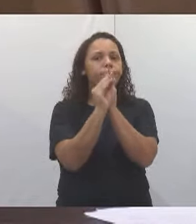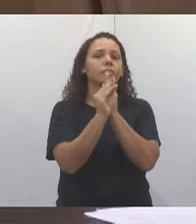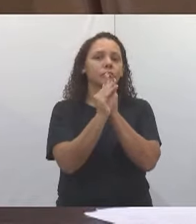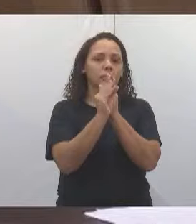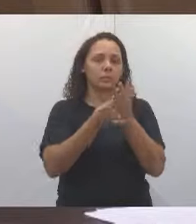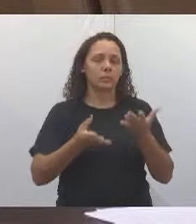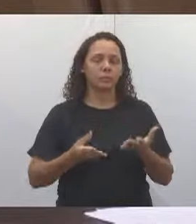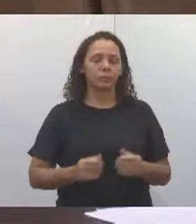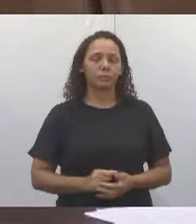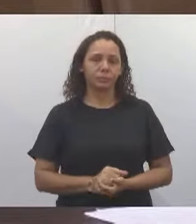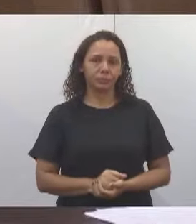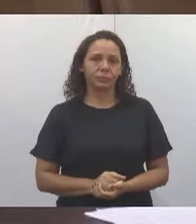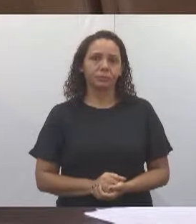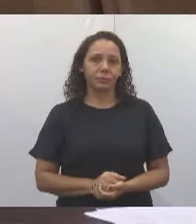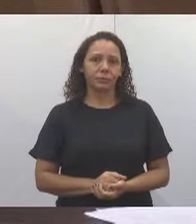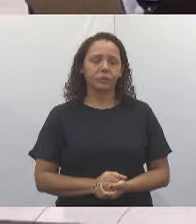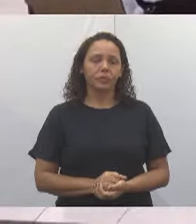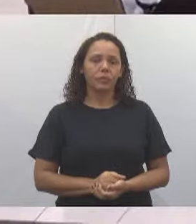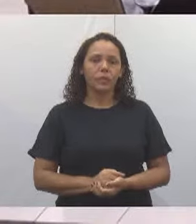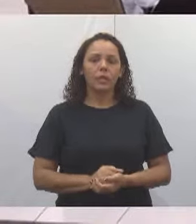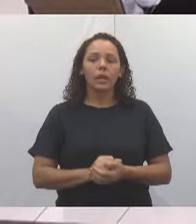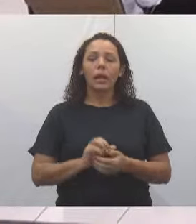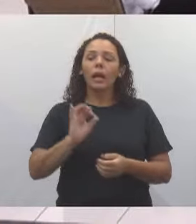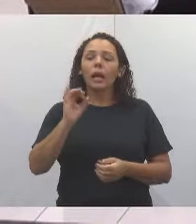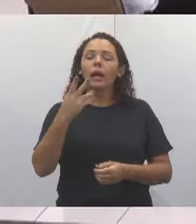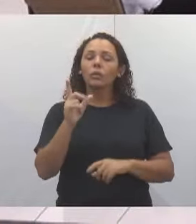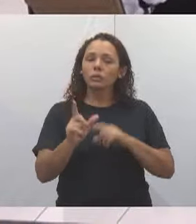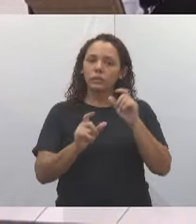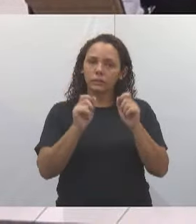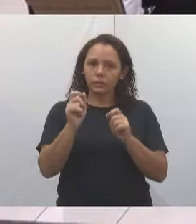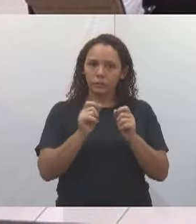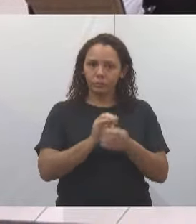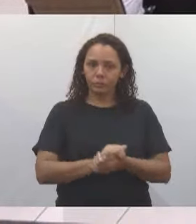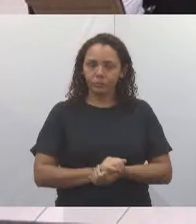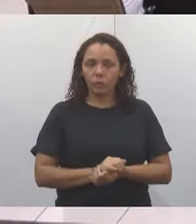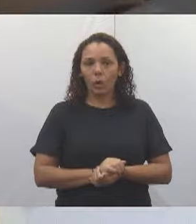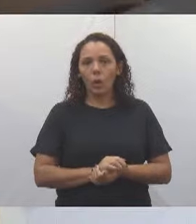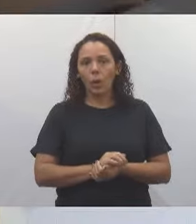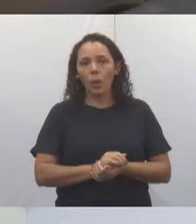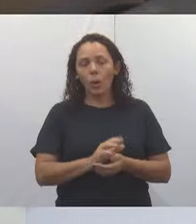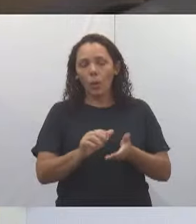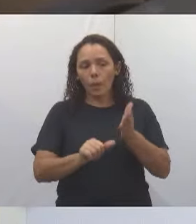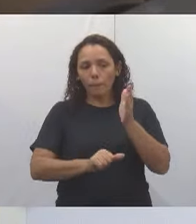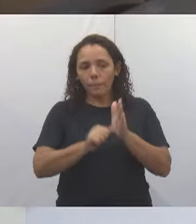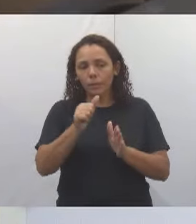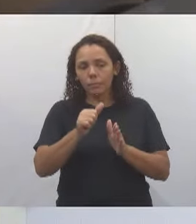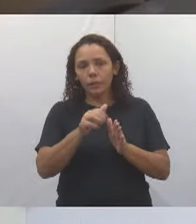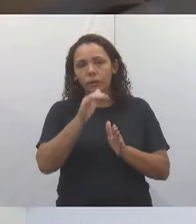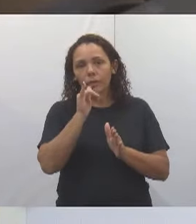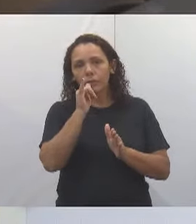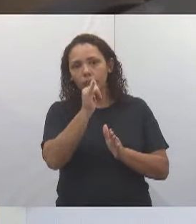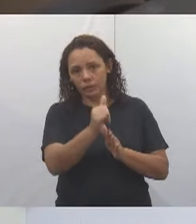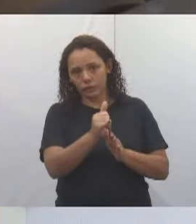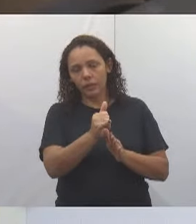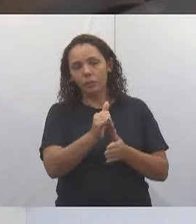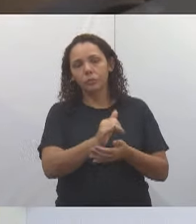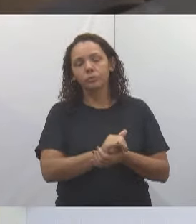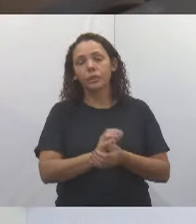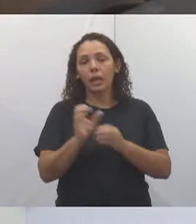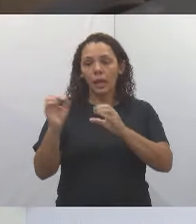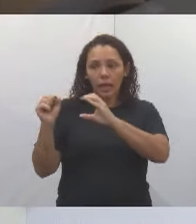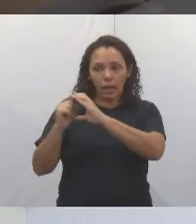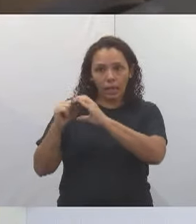pergunta. Então, o que ocorre é o seguinte, a primeira previsão que nós demos, a Santa Casa vinha